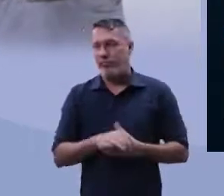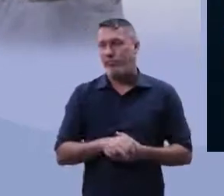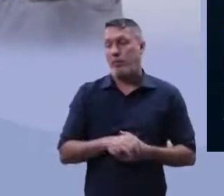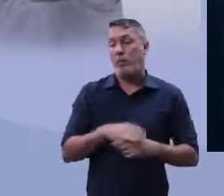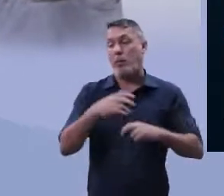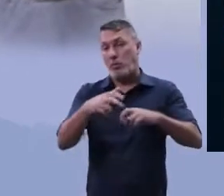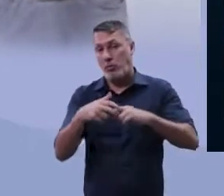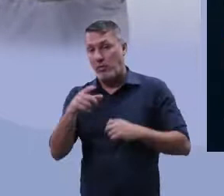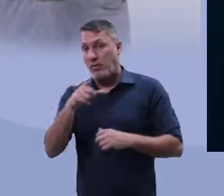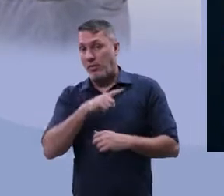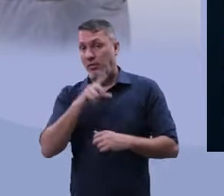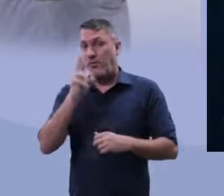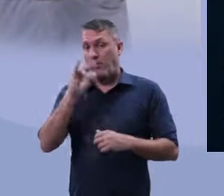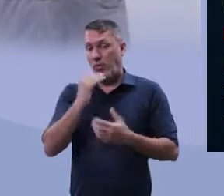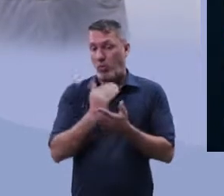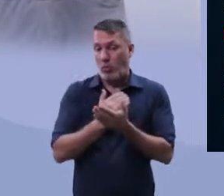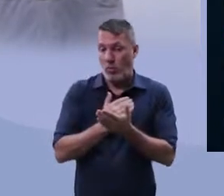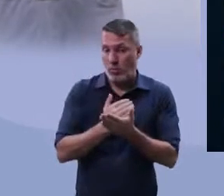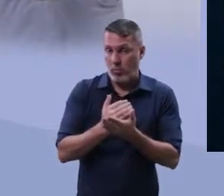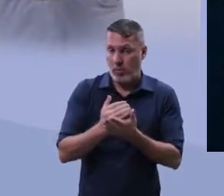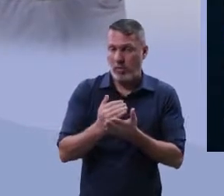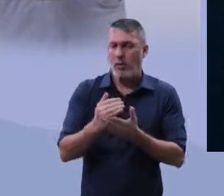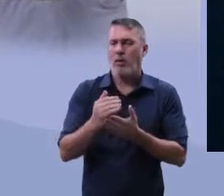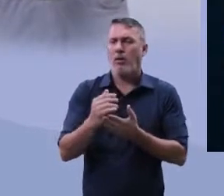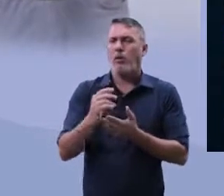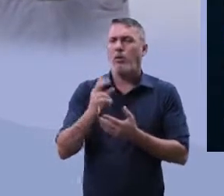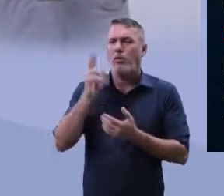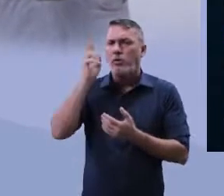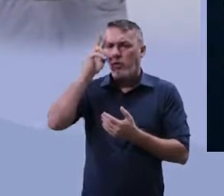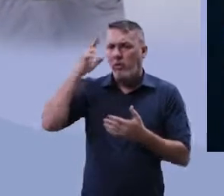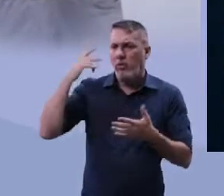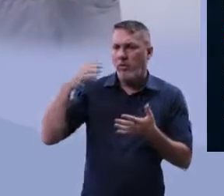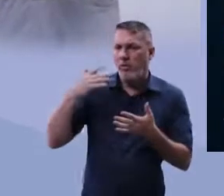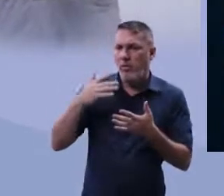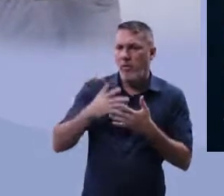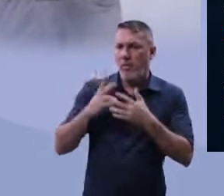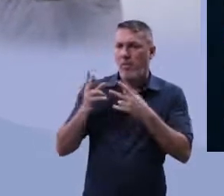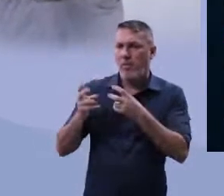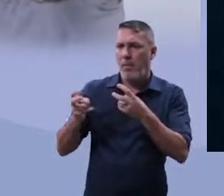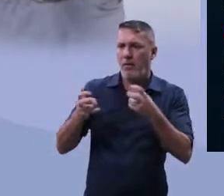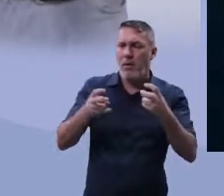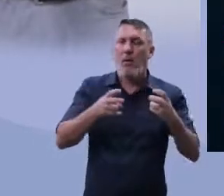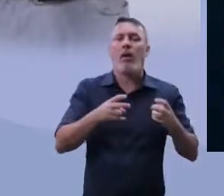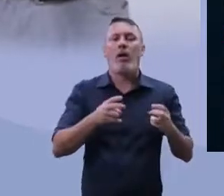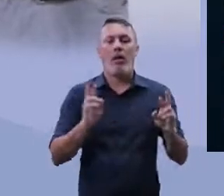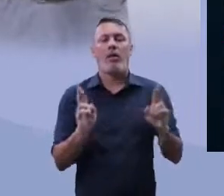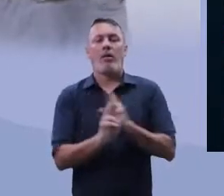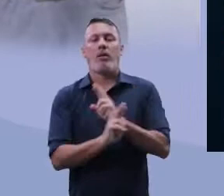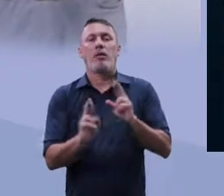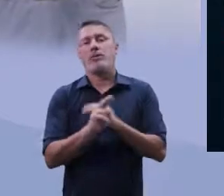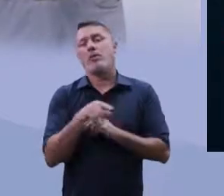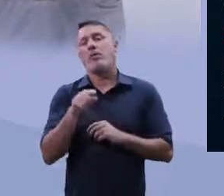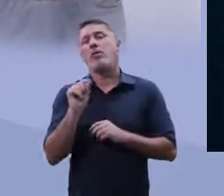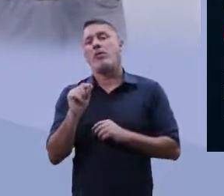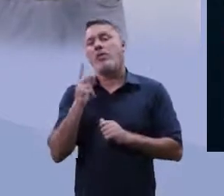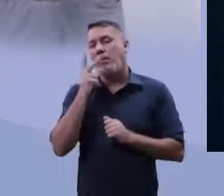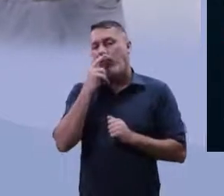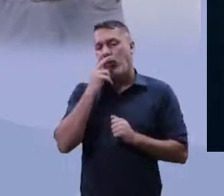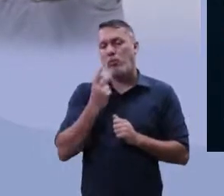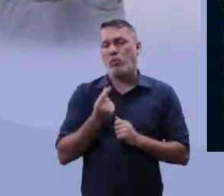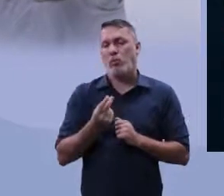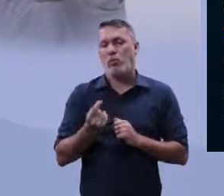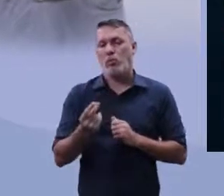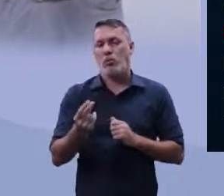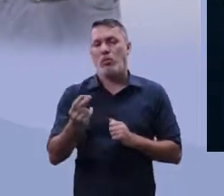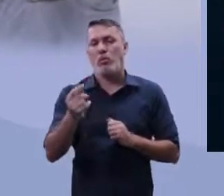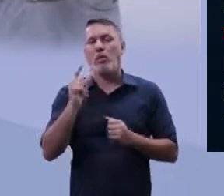bem. Né? E aí, assim sendo, é quando nós vamos começar a perceber que essa relação, né, é uma relação que ela